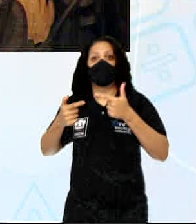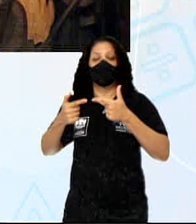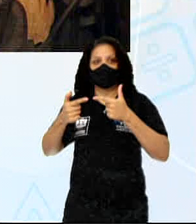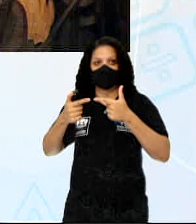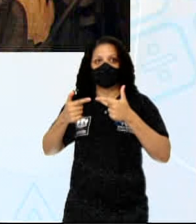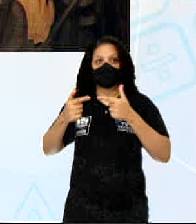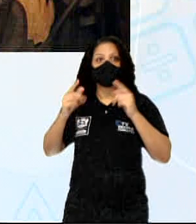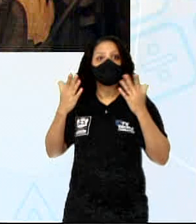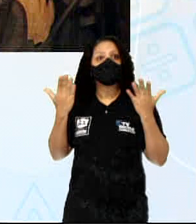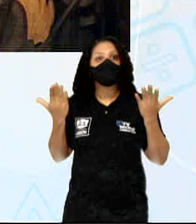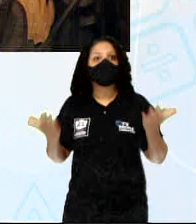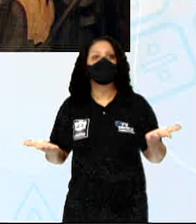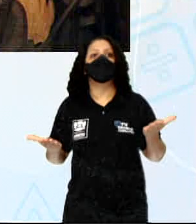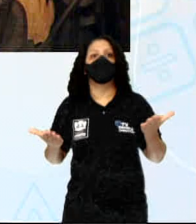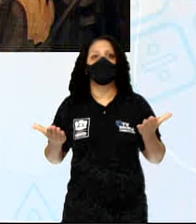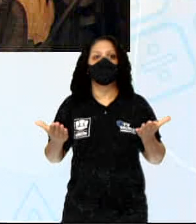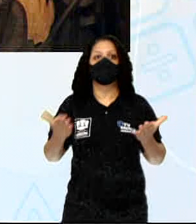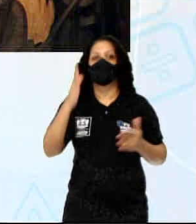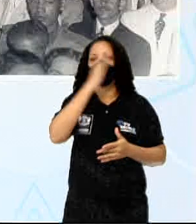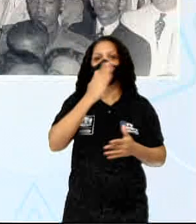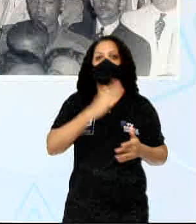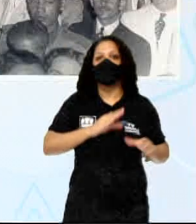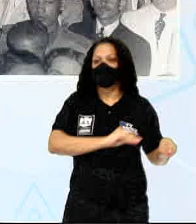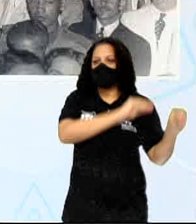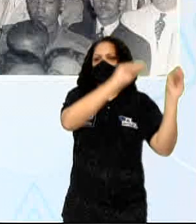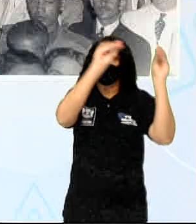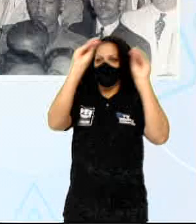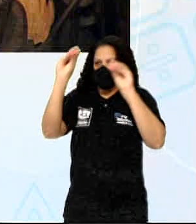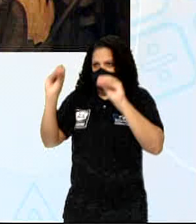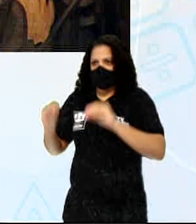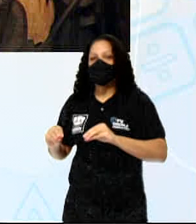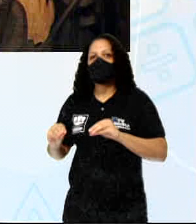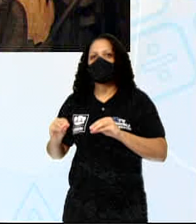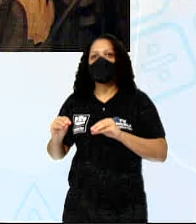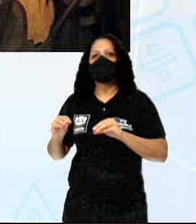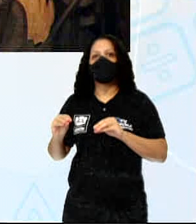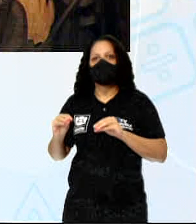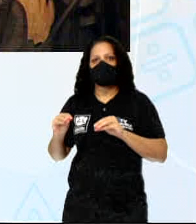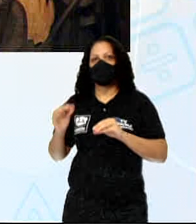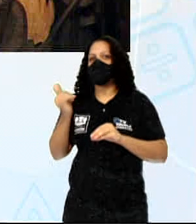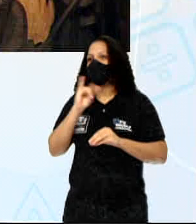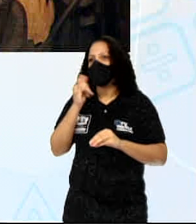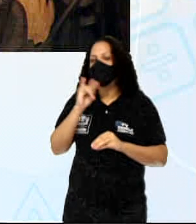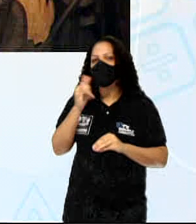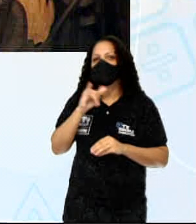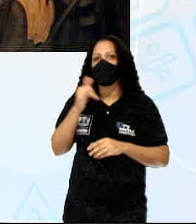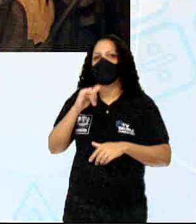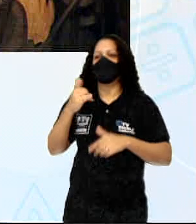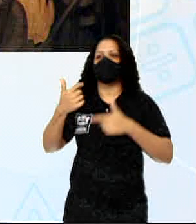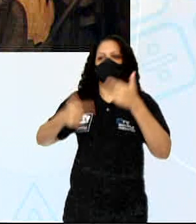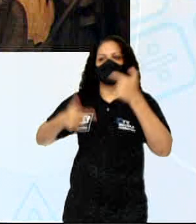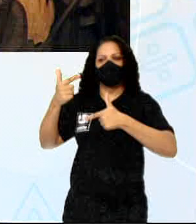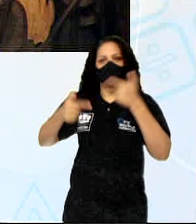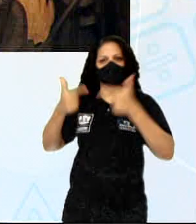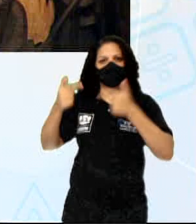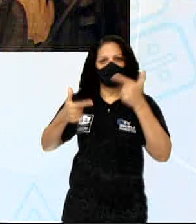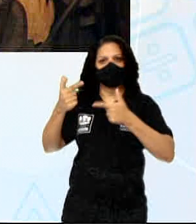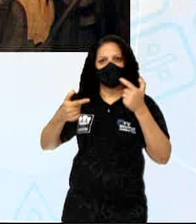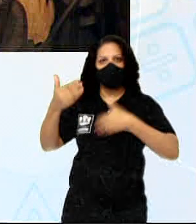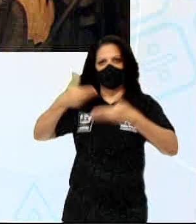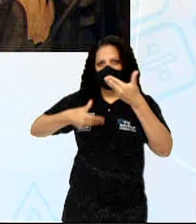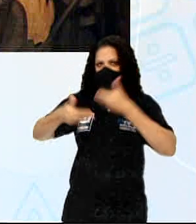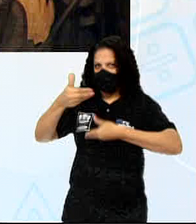ela foi deslocada para a Itália, participando de alguns combates. Deixa eu só destacar para vocês essa imagem muito rápida. É uma